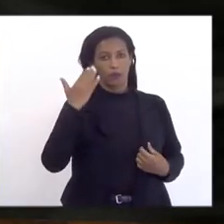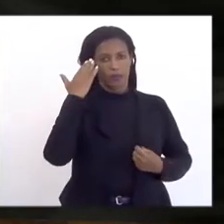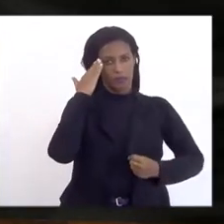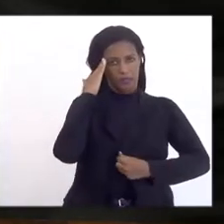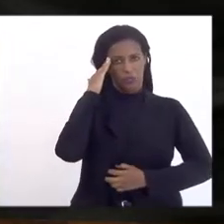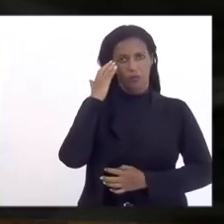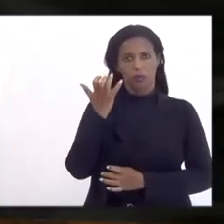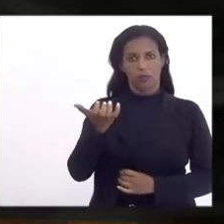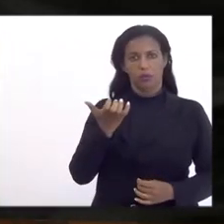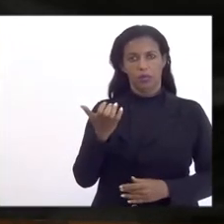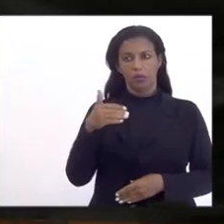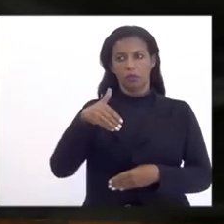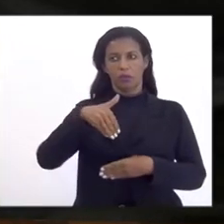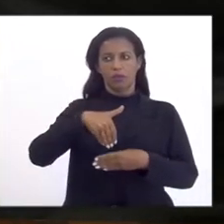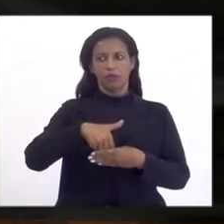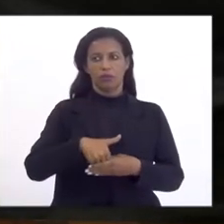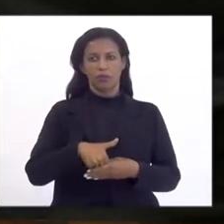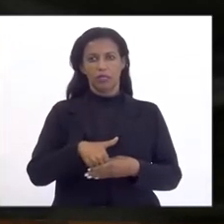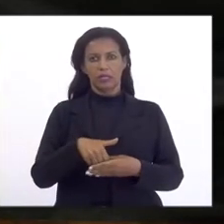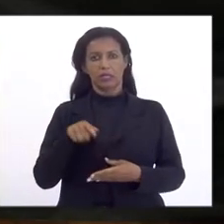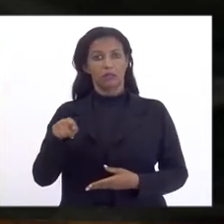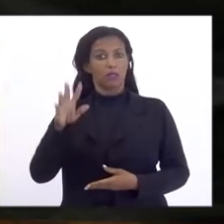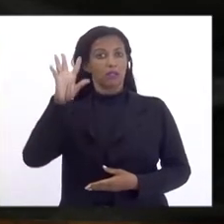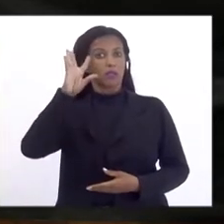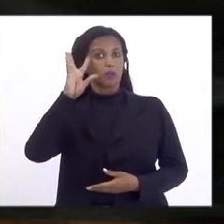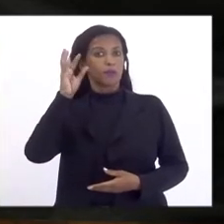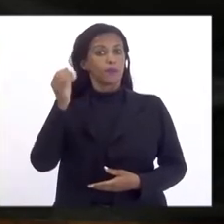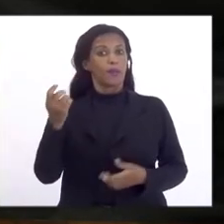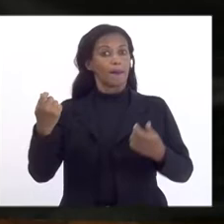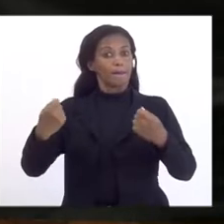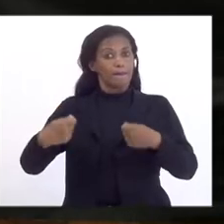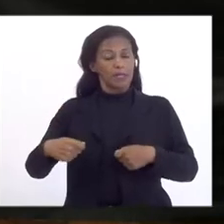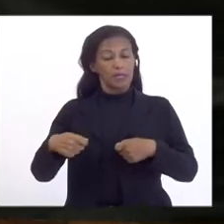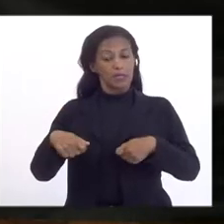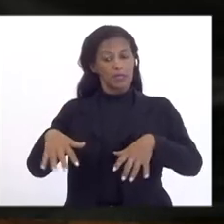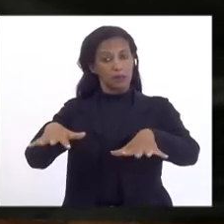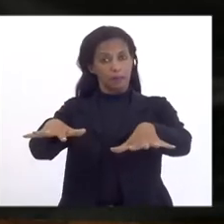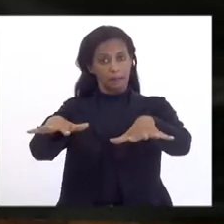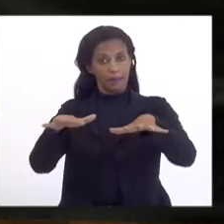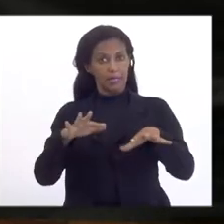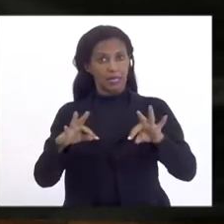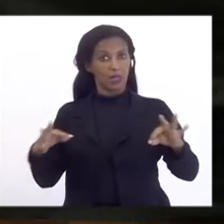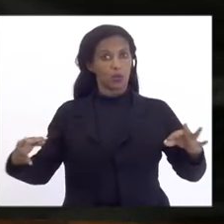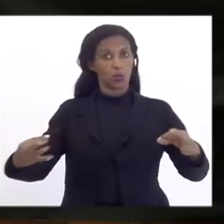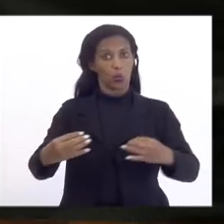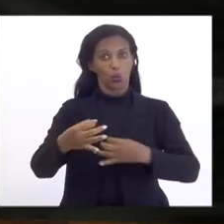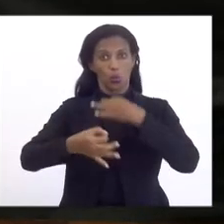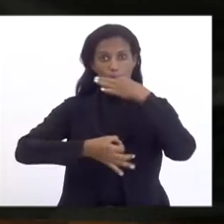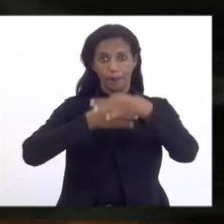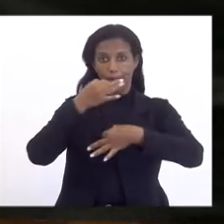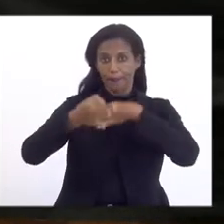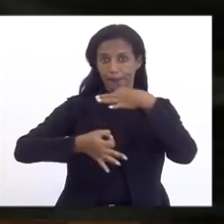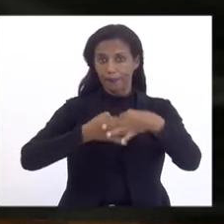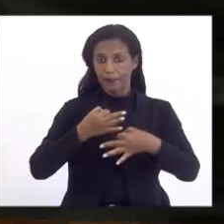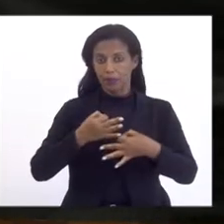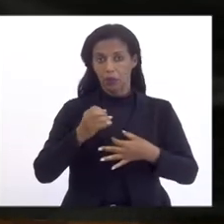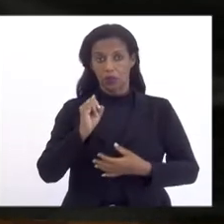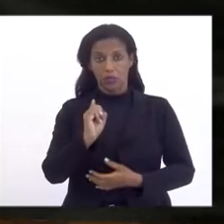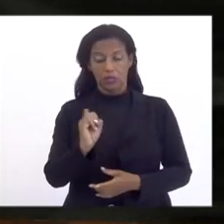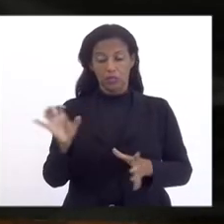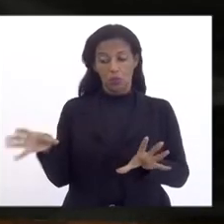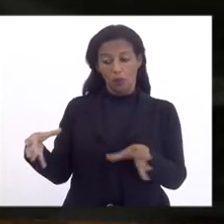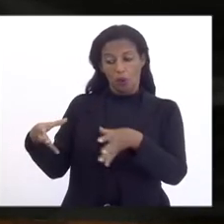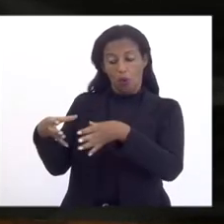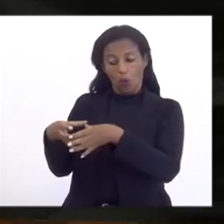em votação o seguinte. Esta decisão precisa ser submetida ao plenário, deputado Luiz Paulo. A decisão, se uma